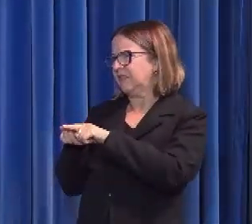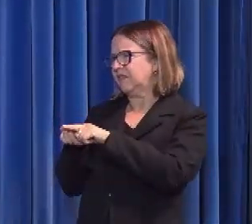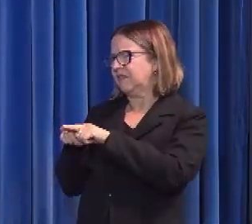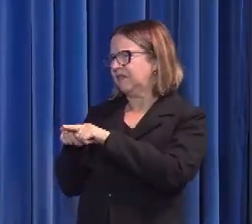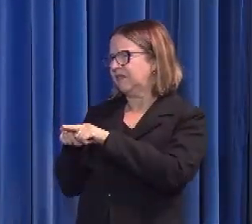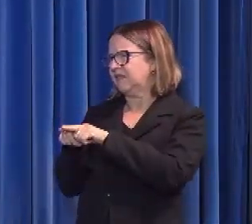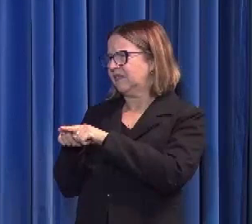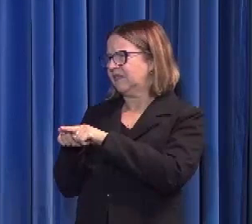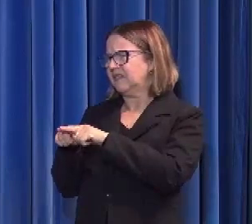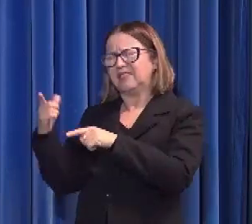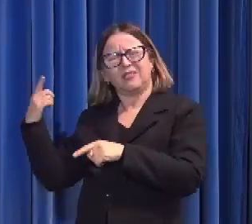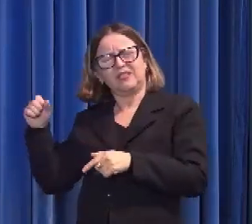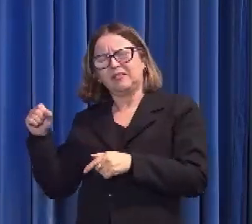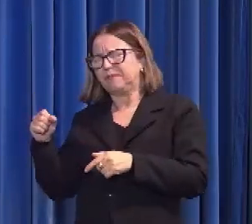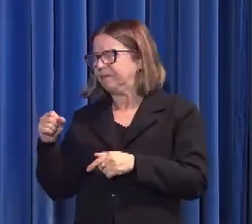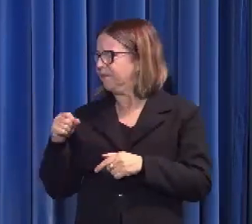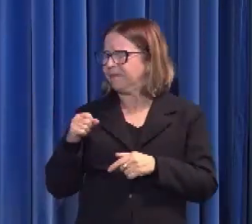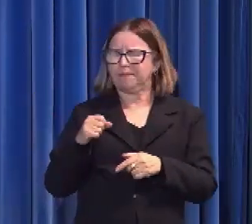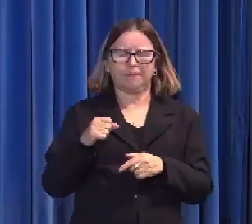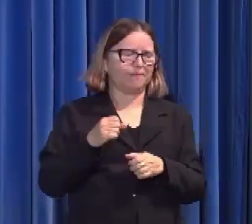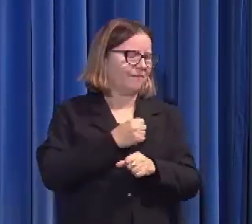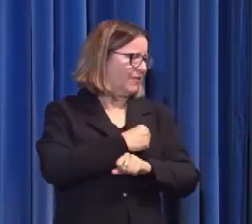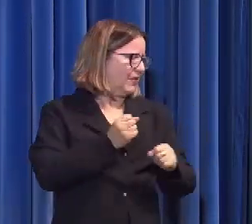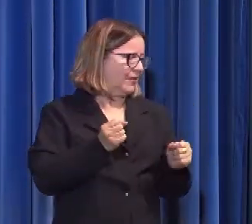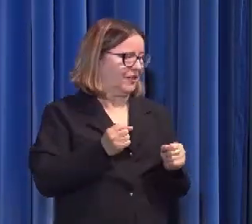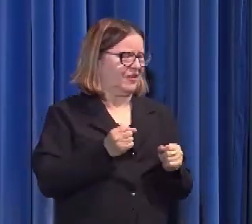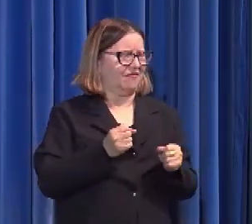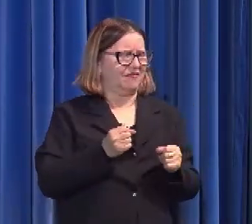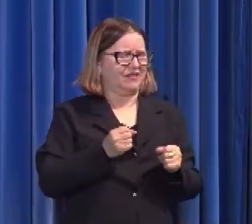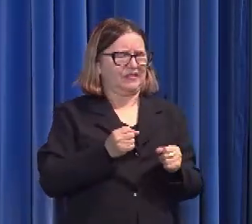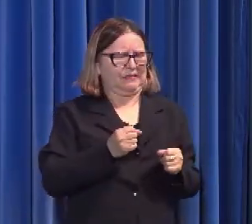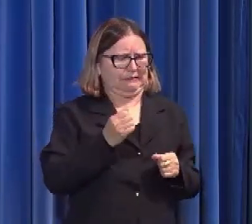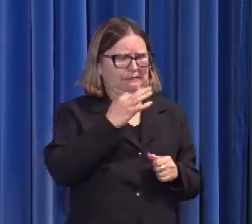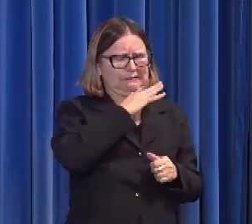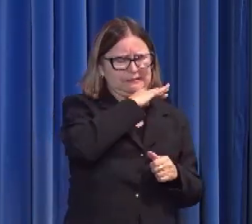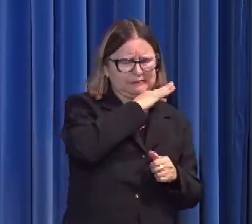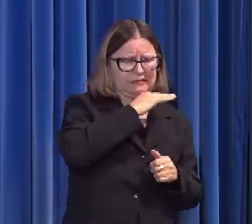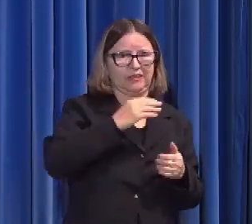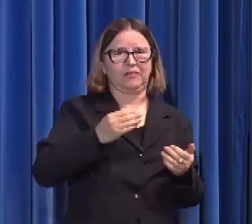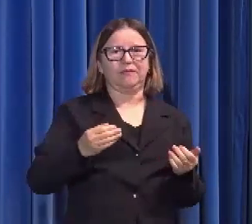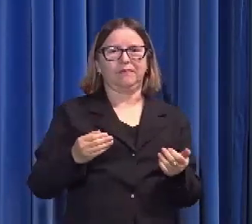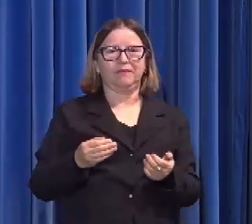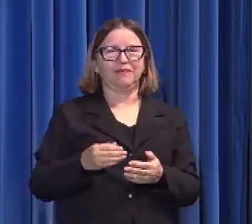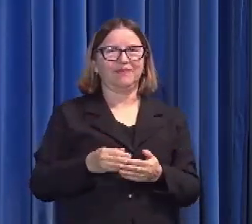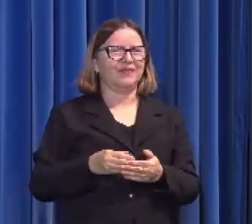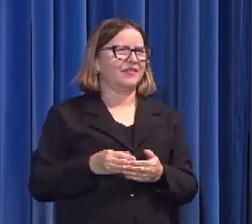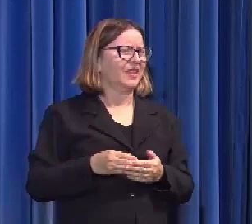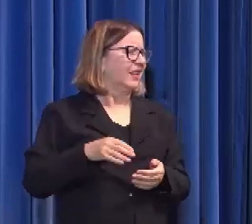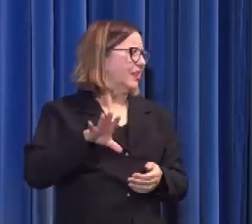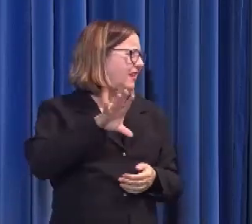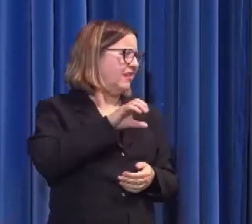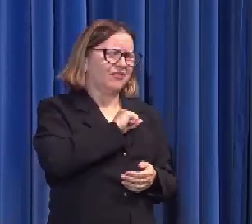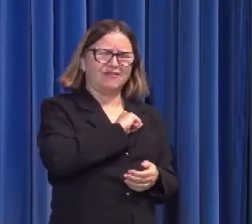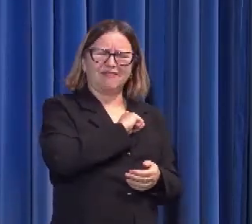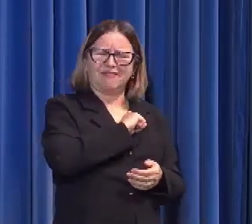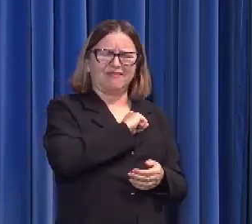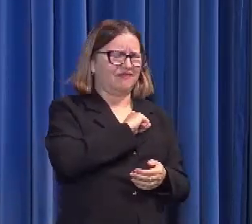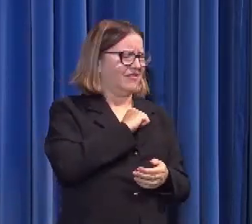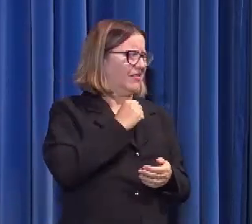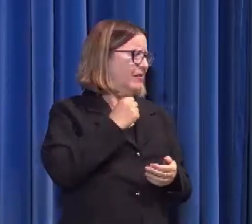você não consegue não consigo aquilo uma coisa e eu não amo mais ele